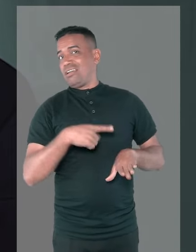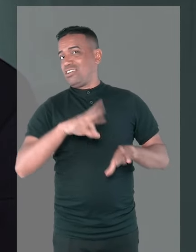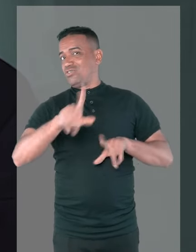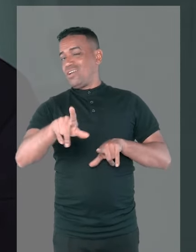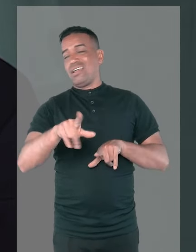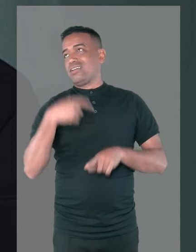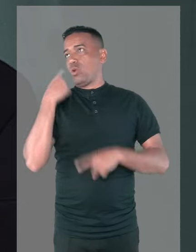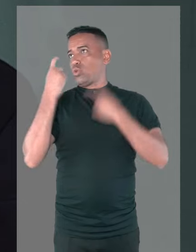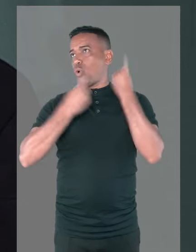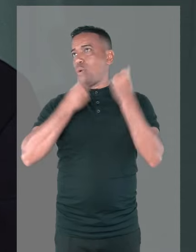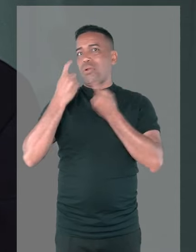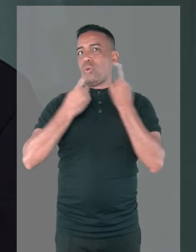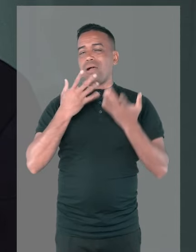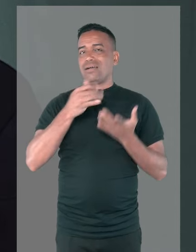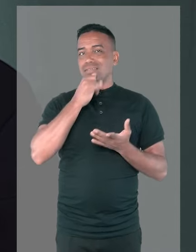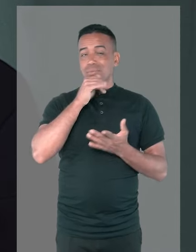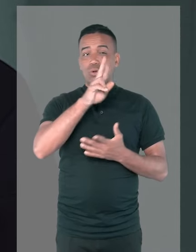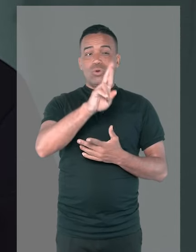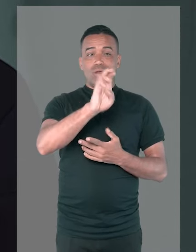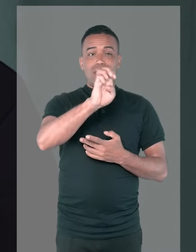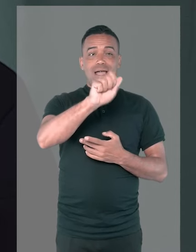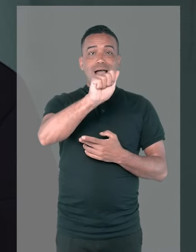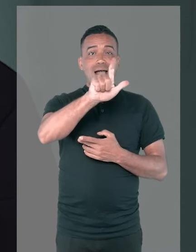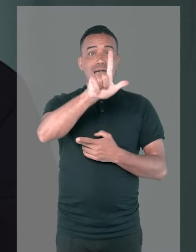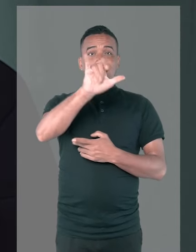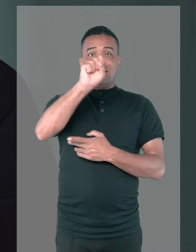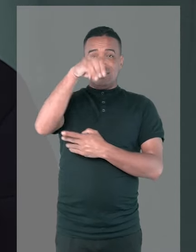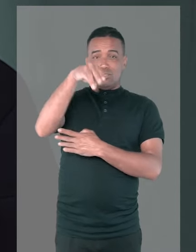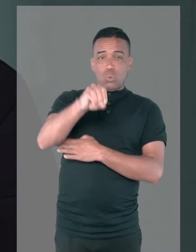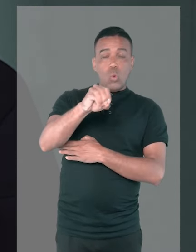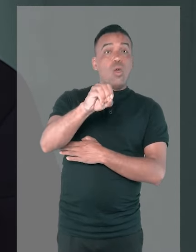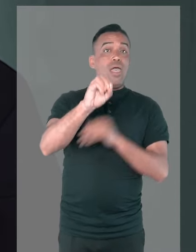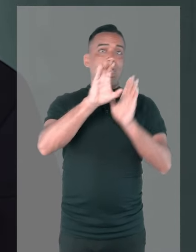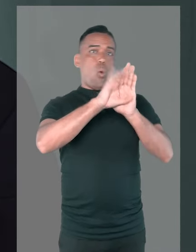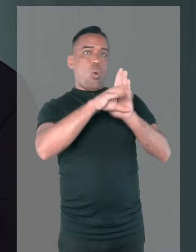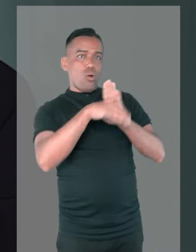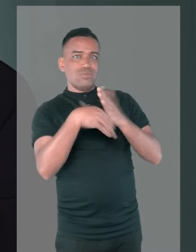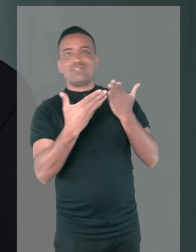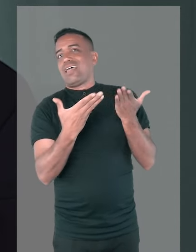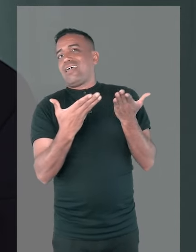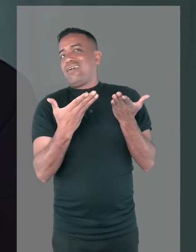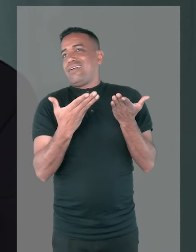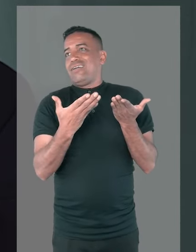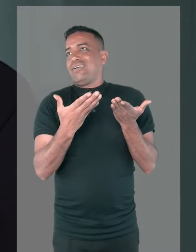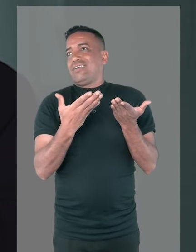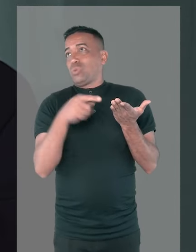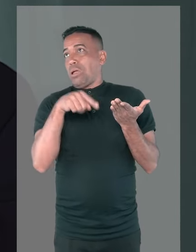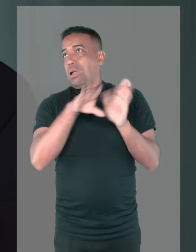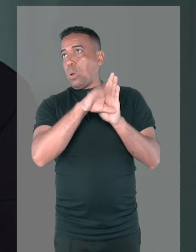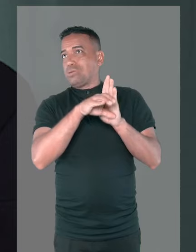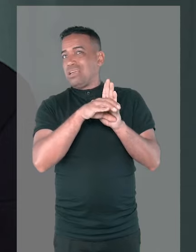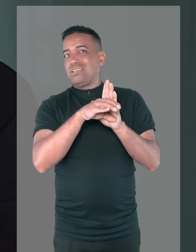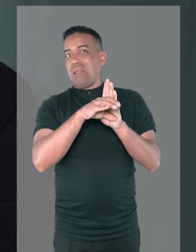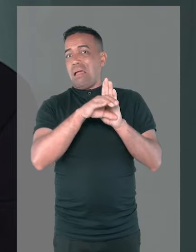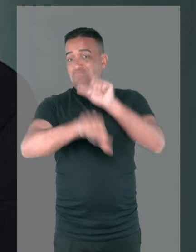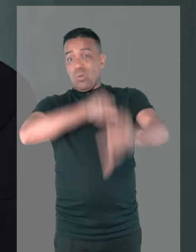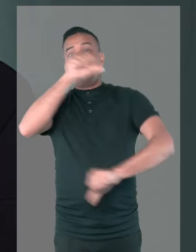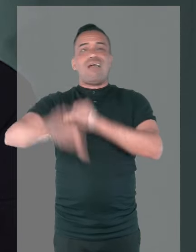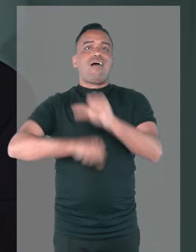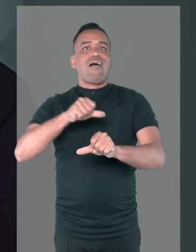muito preocupado. Entendo que o realismo é uma convenção, e as convenções servem para serem desrespeitadas